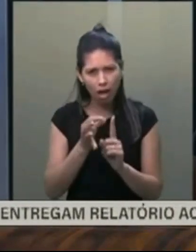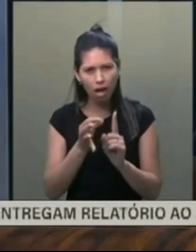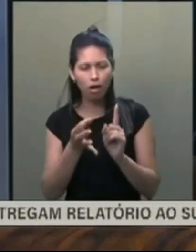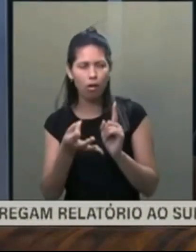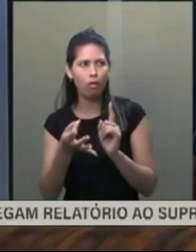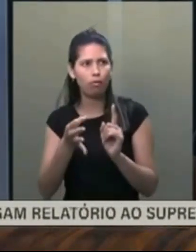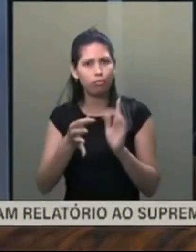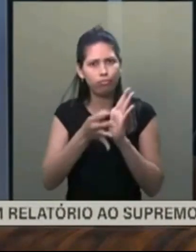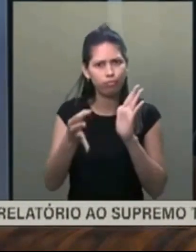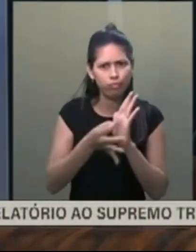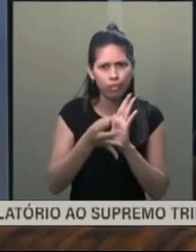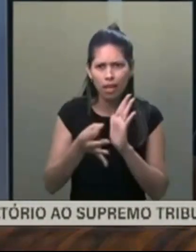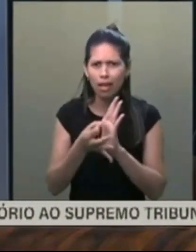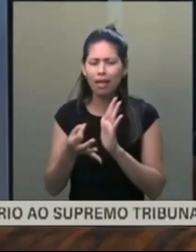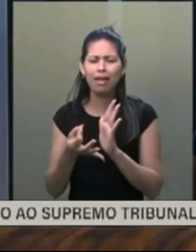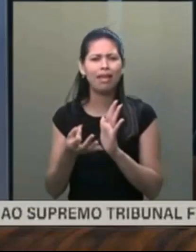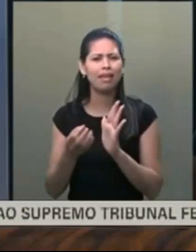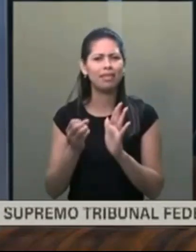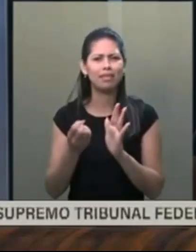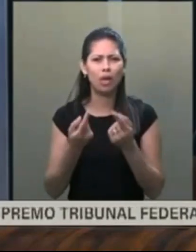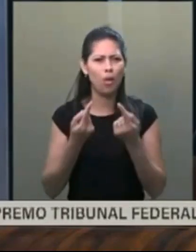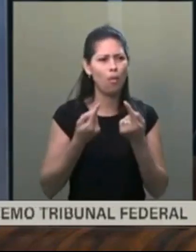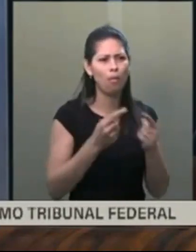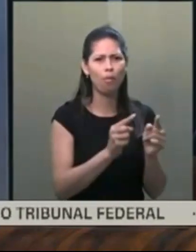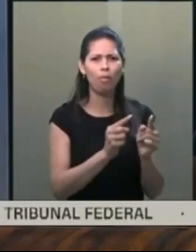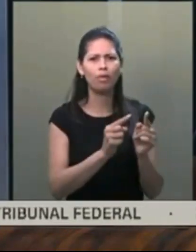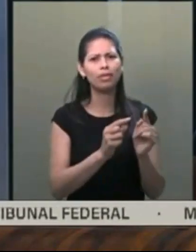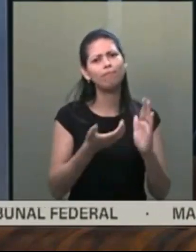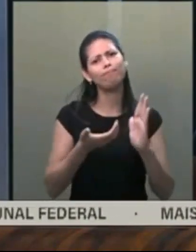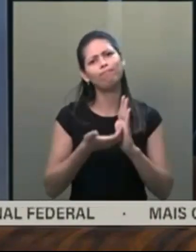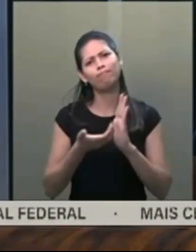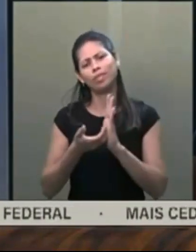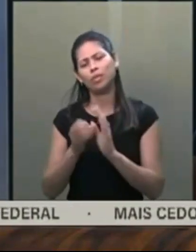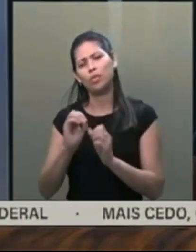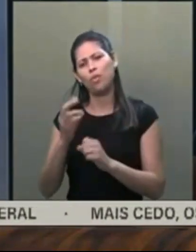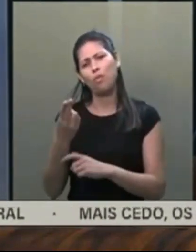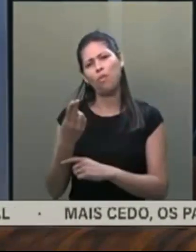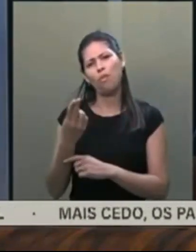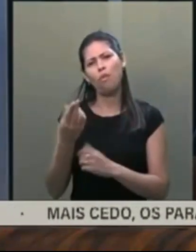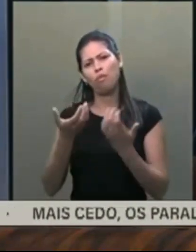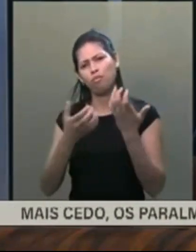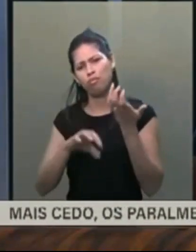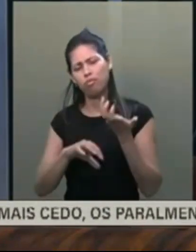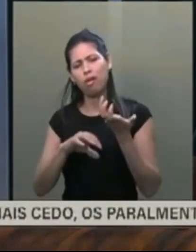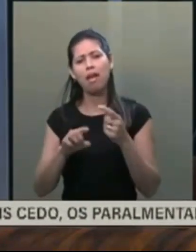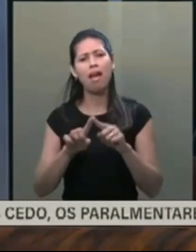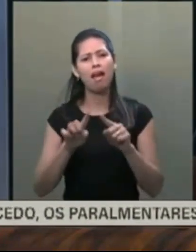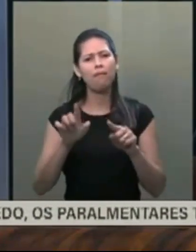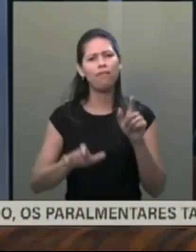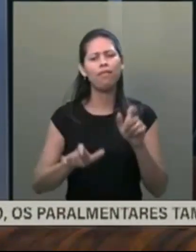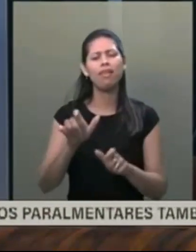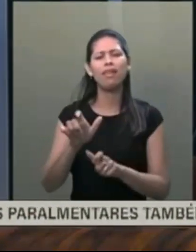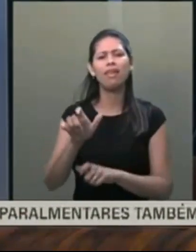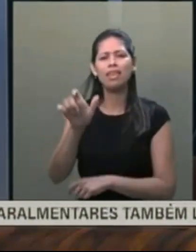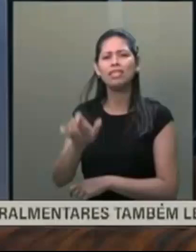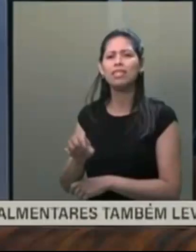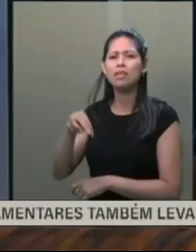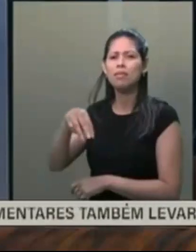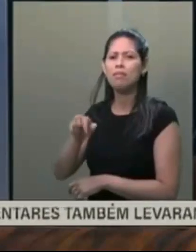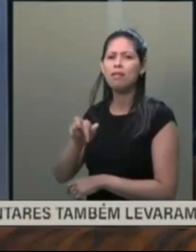judiciário. Quando a sociedade está descontente, senador Marcos Rogério, com o